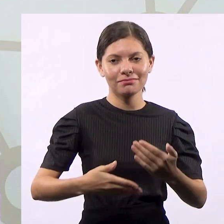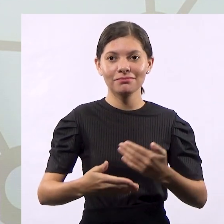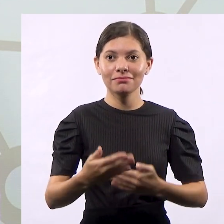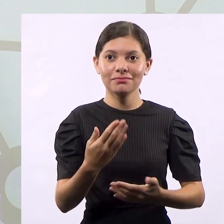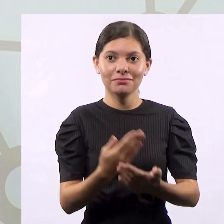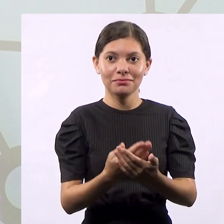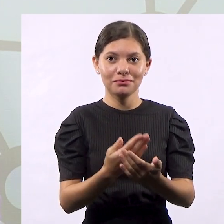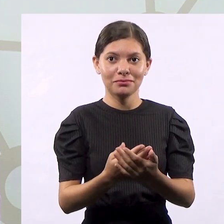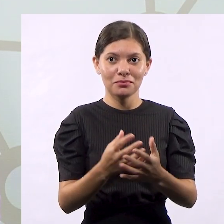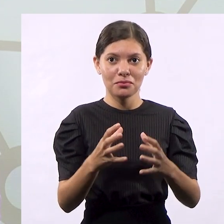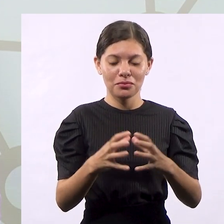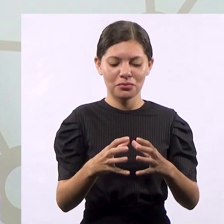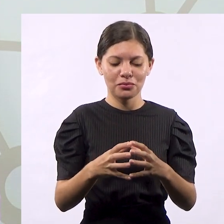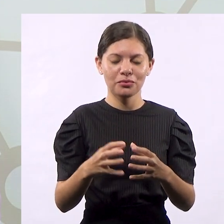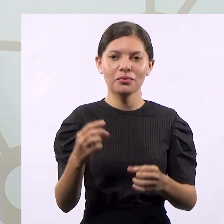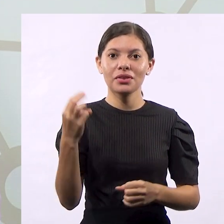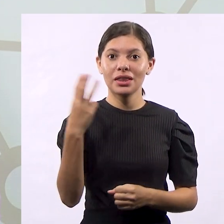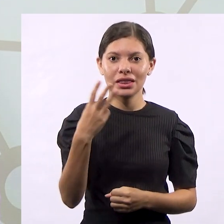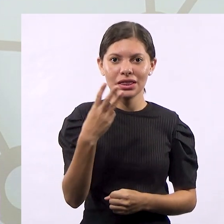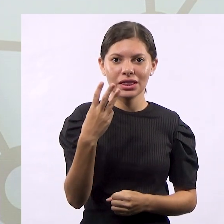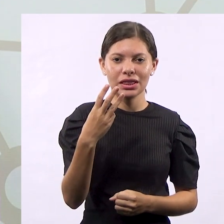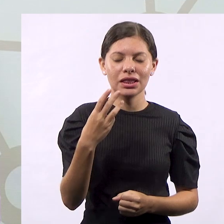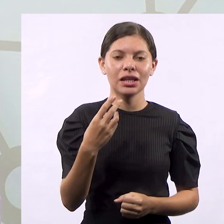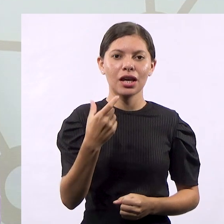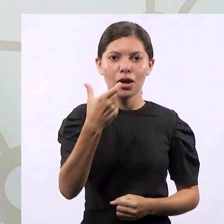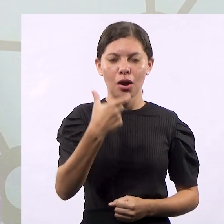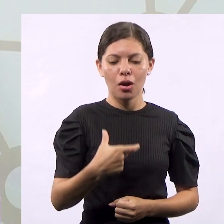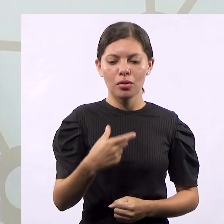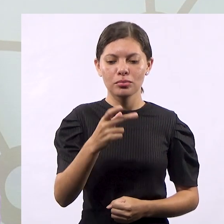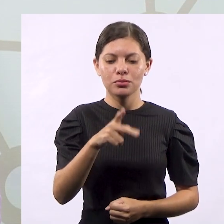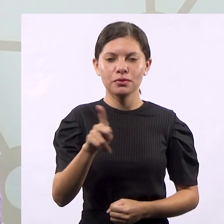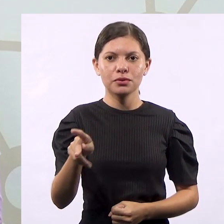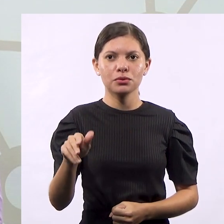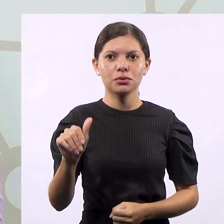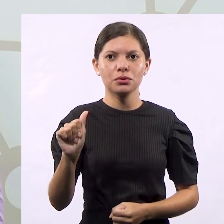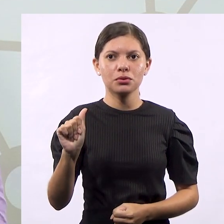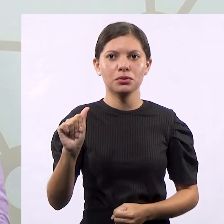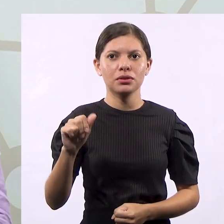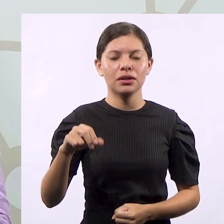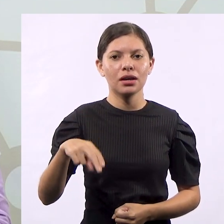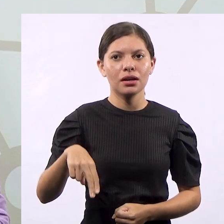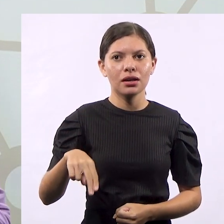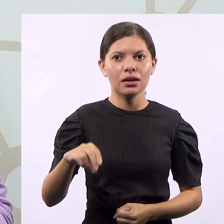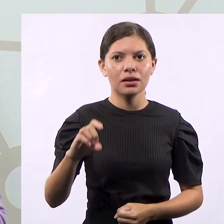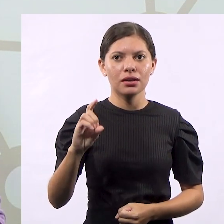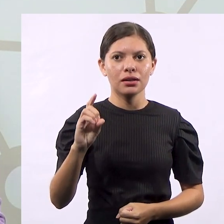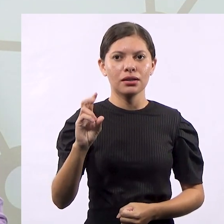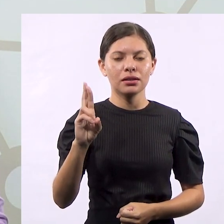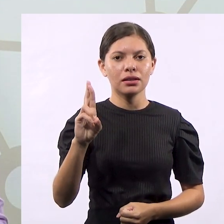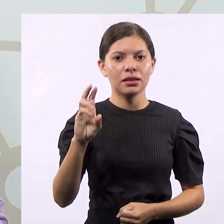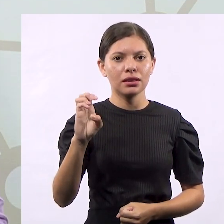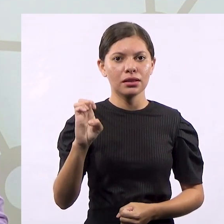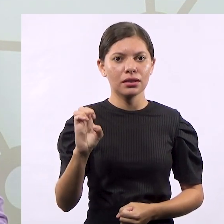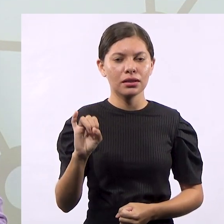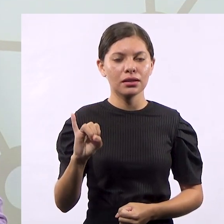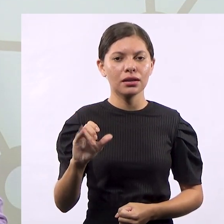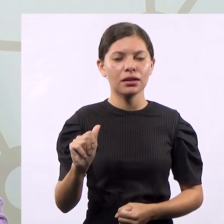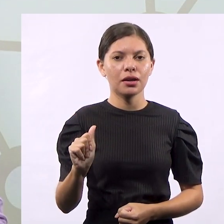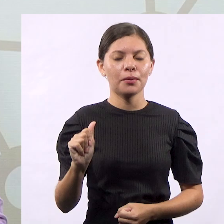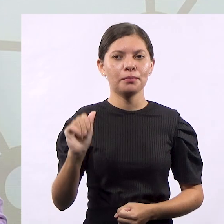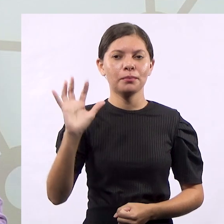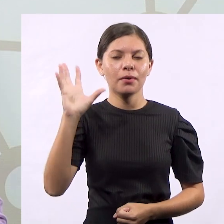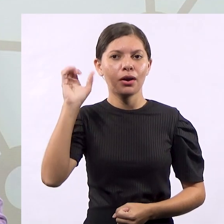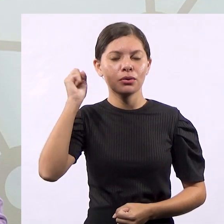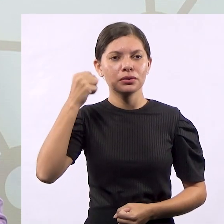em Grupo 3. Eu sou a professora Andréia dos Santos Oliveira. Neste momento, eu farei a minha audiodescrição. Eu sou uma